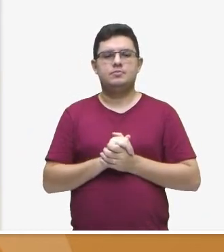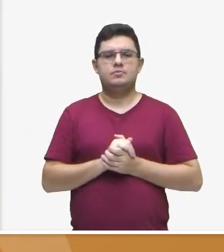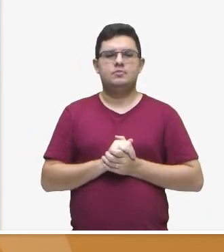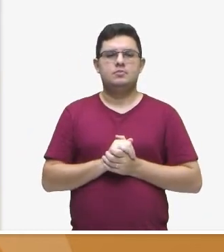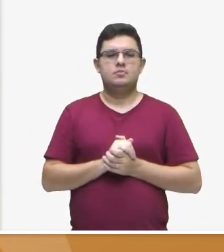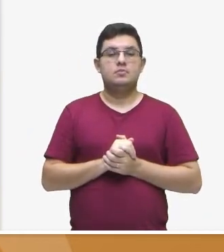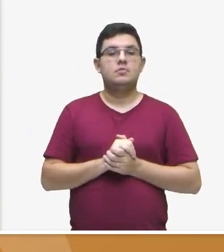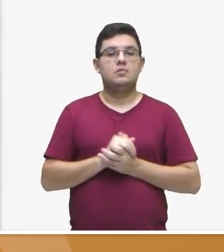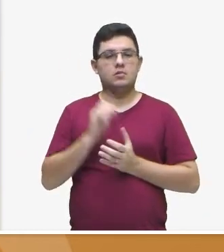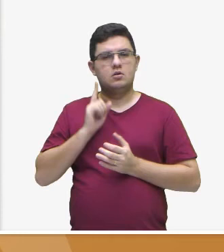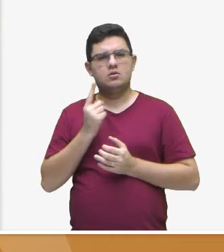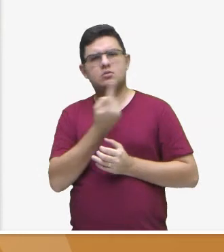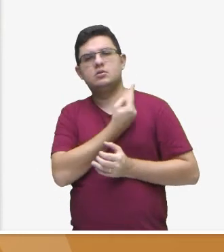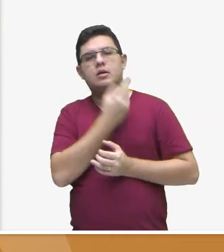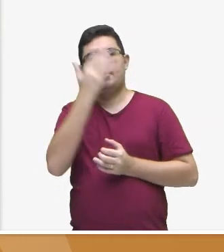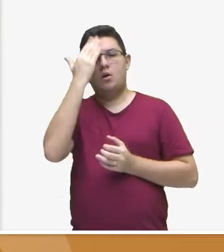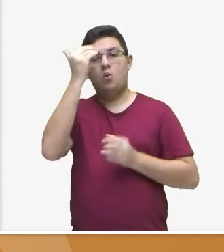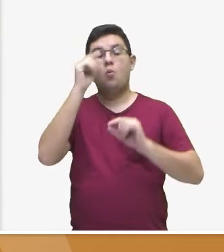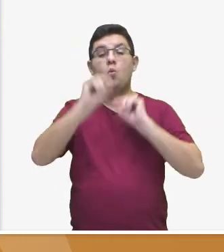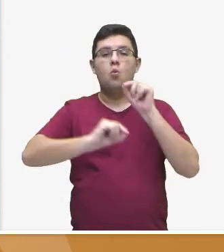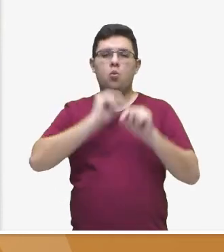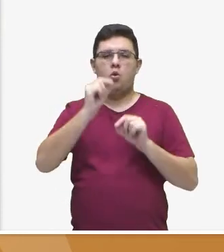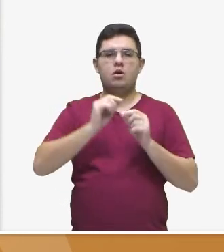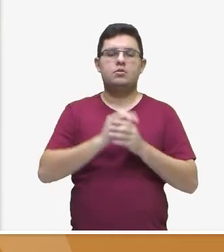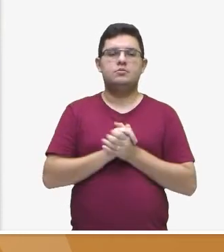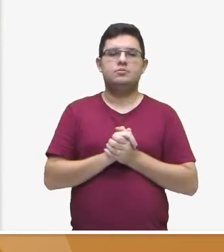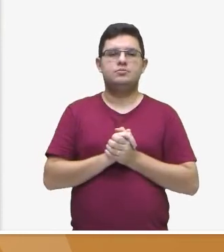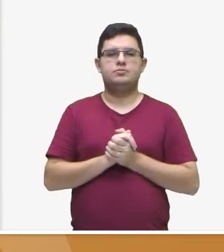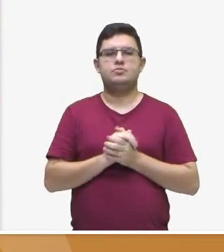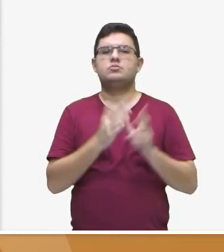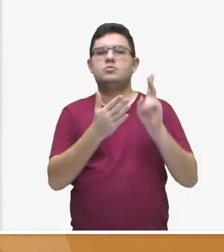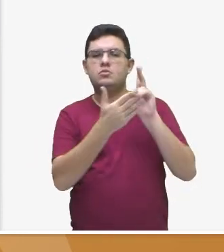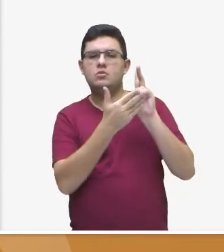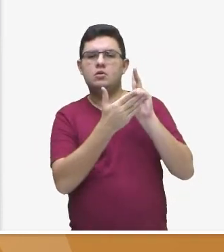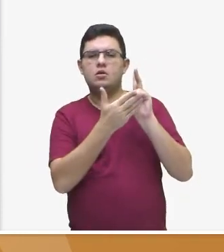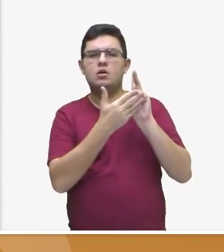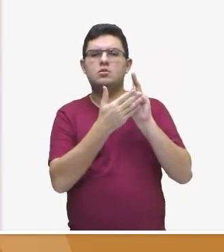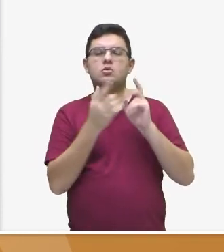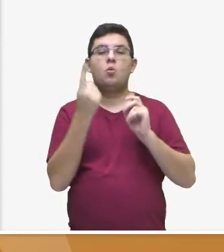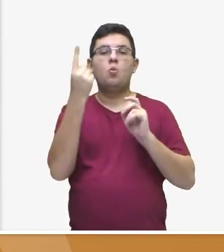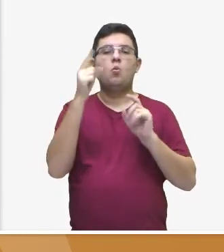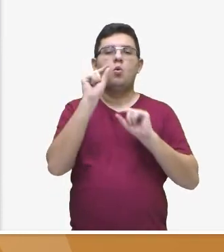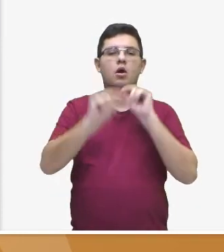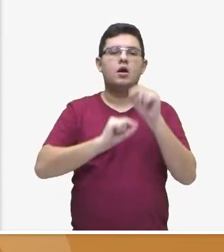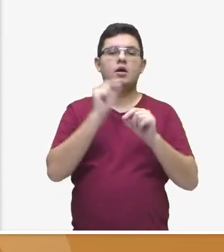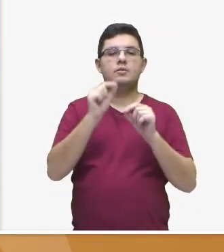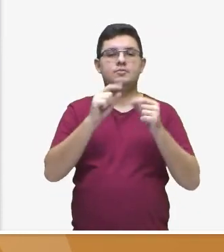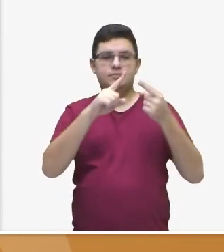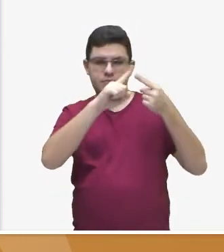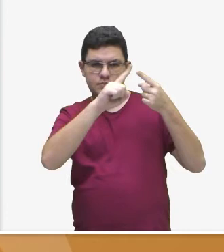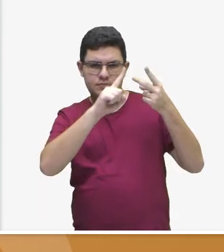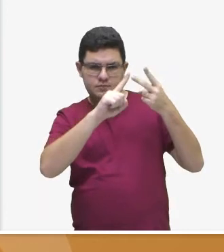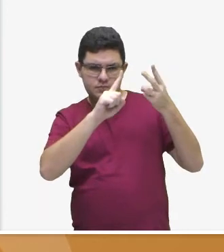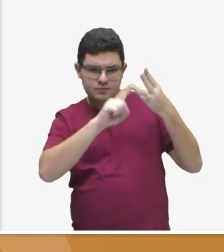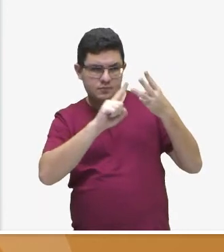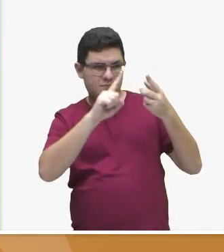os indígenas são um dos 3 povos aí que deram origem, né,